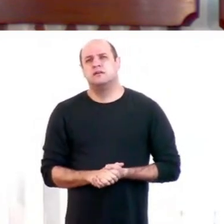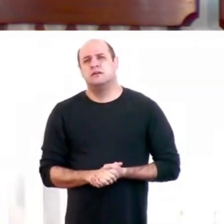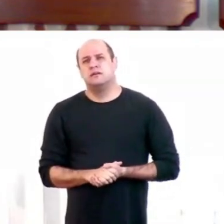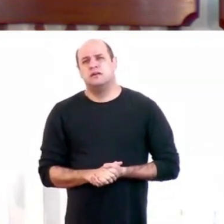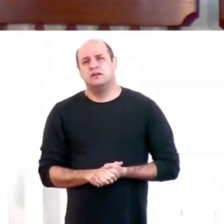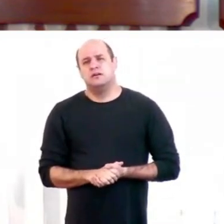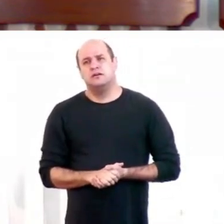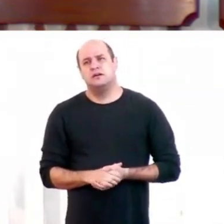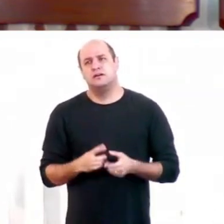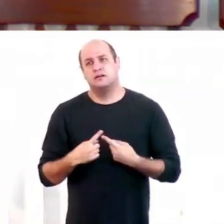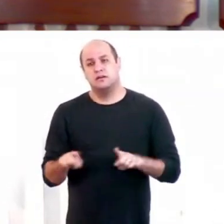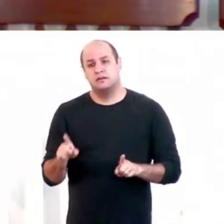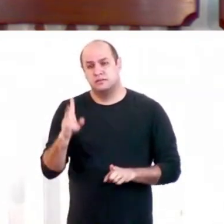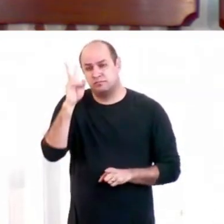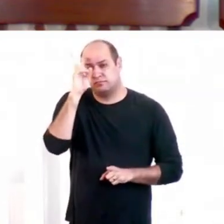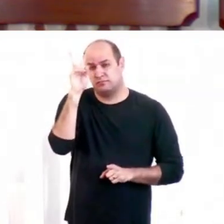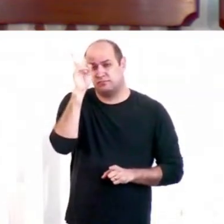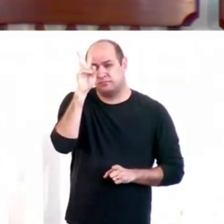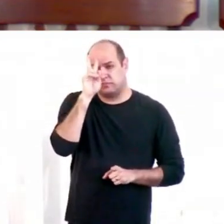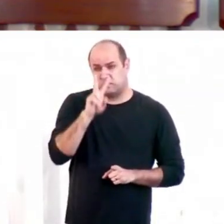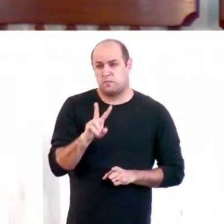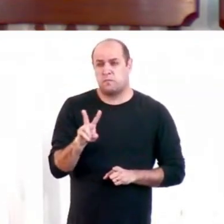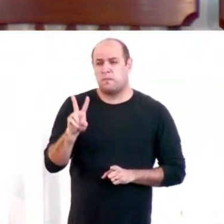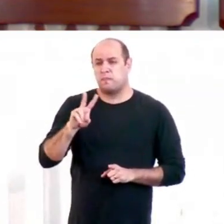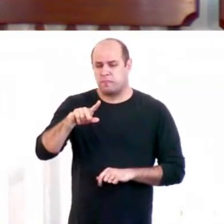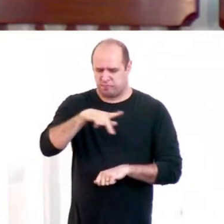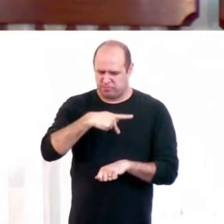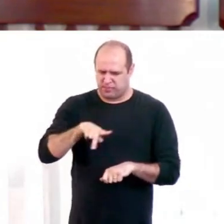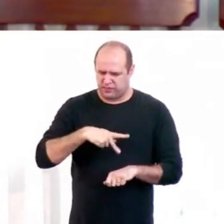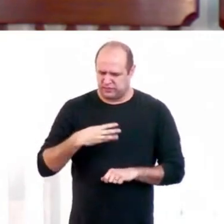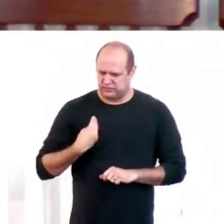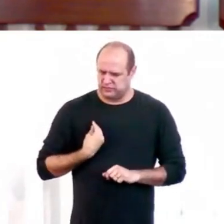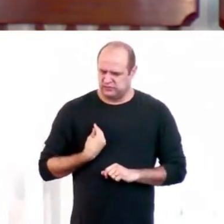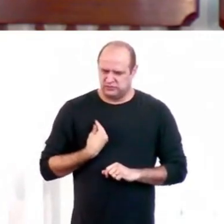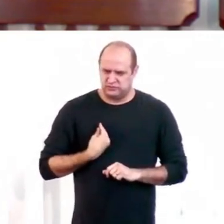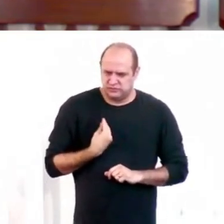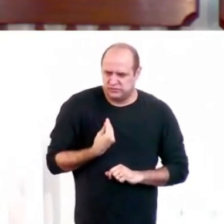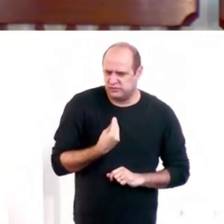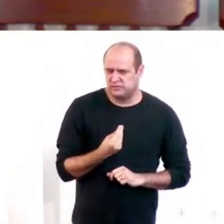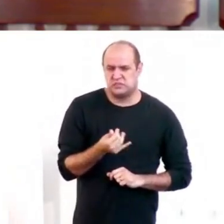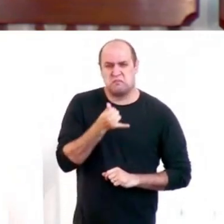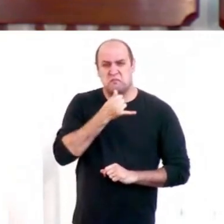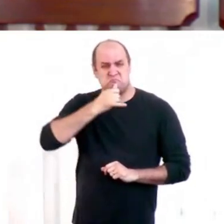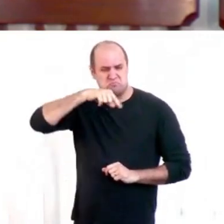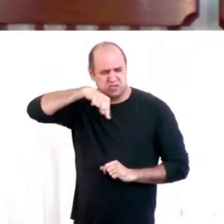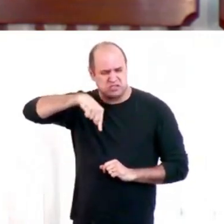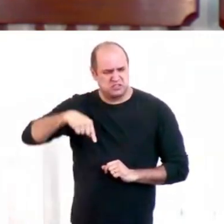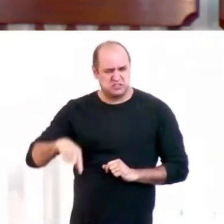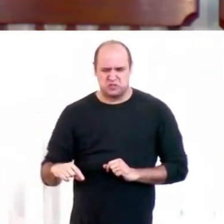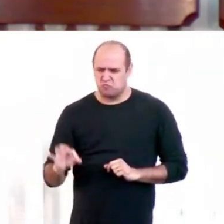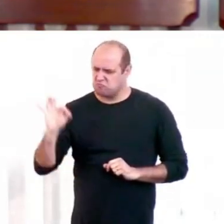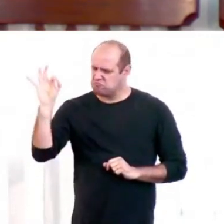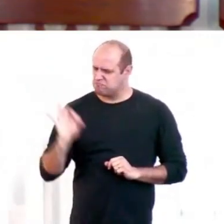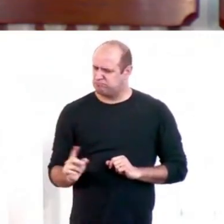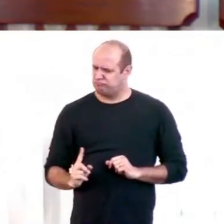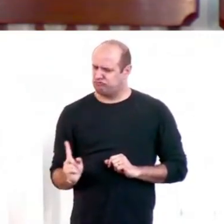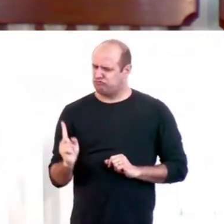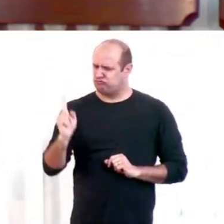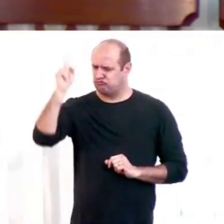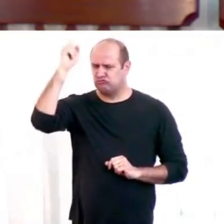Mas são histórias como essa, num país que vive um dos maiores índices de depressão entre os